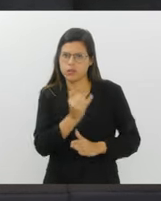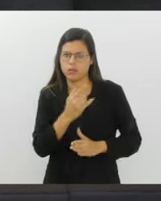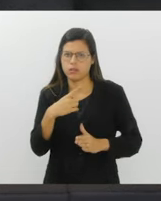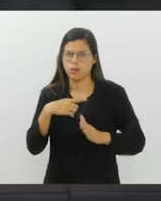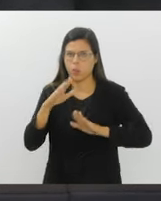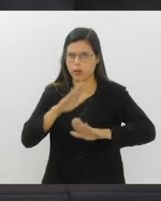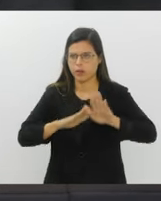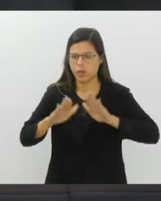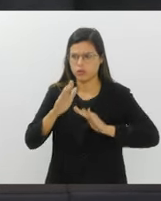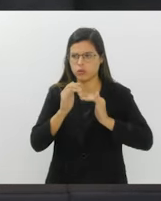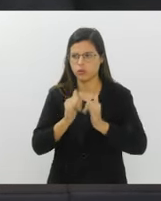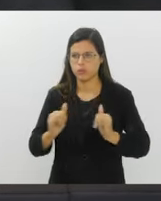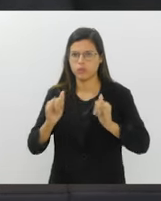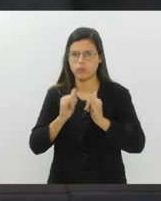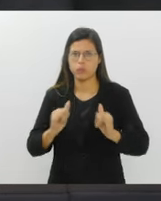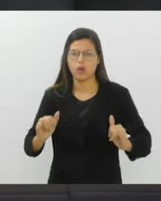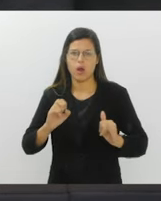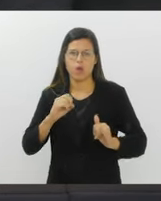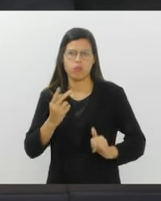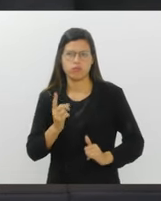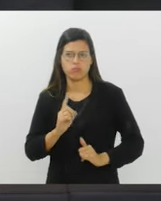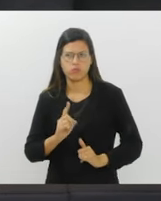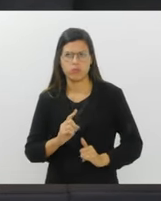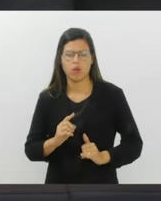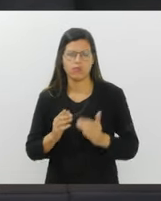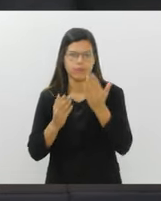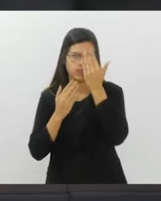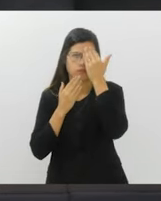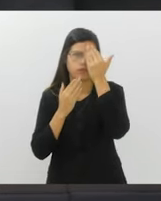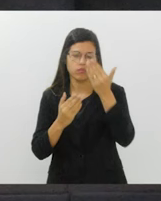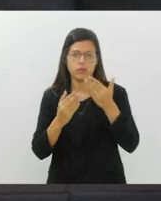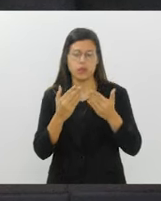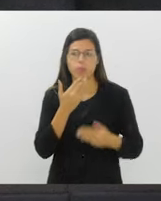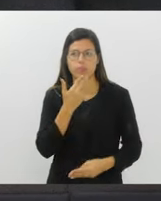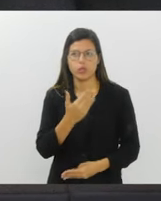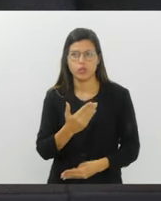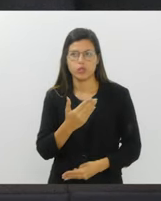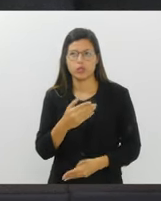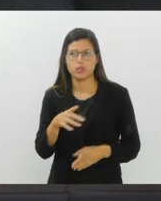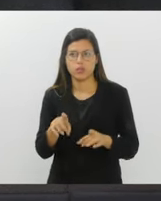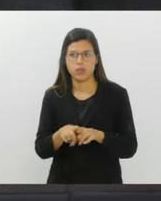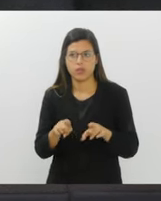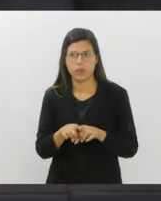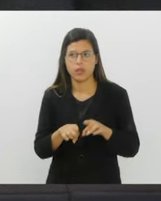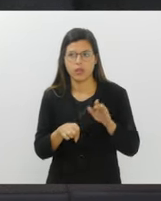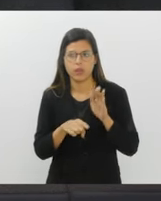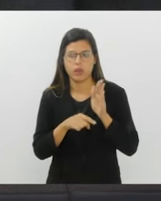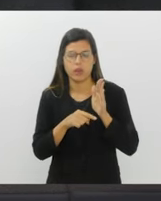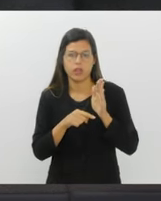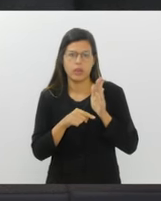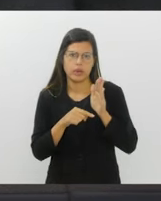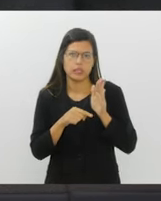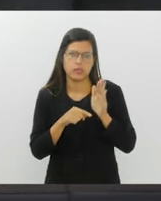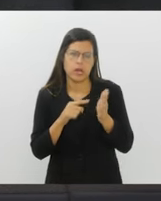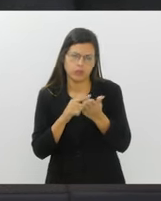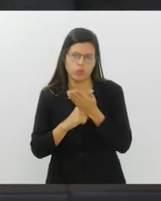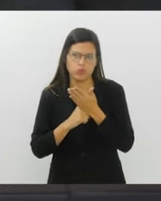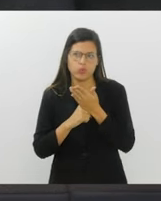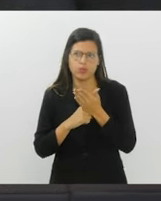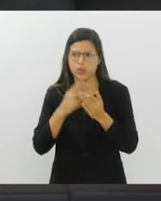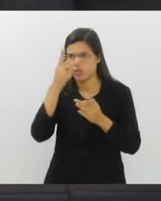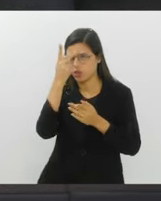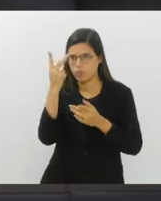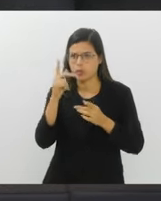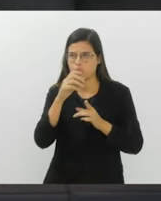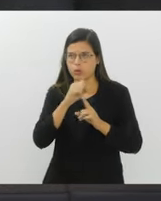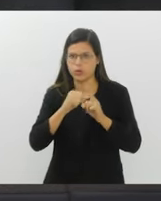não. Eu agradeço. Eu vou pedir a colaboração do pessoal da sociedade civil, que eu tenho que terminar.